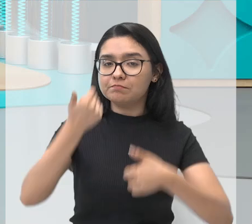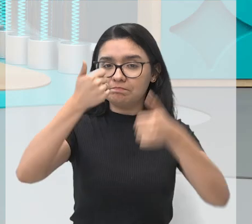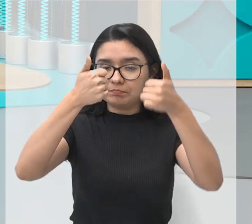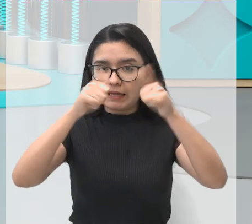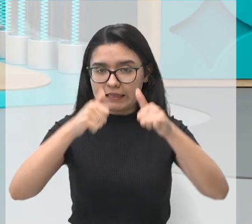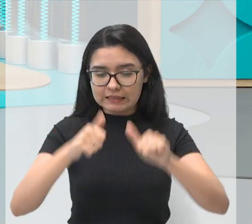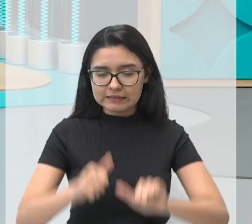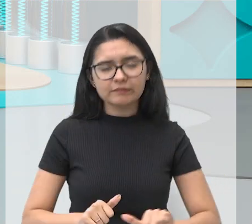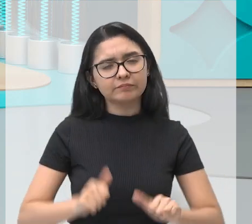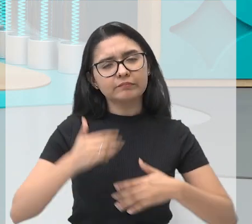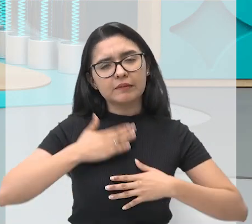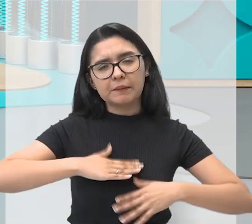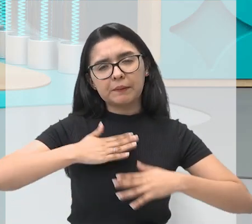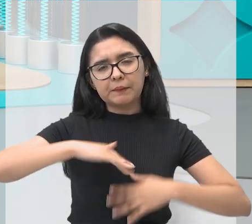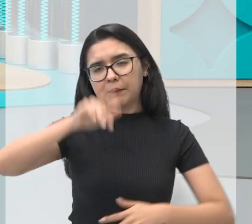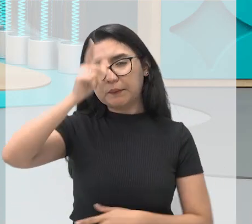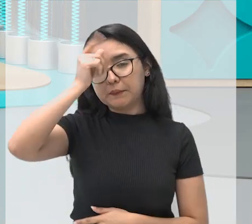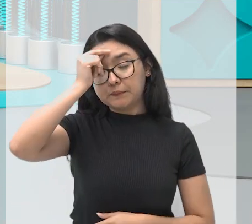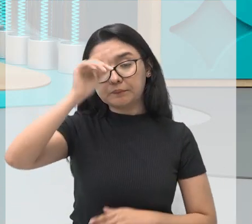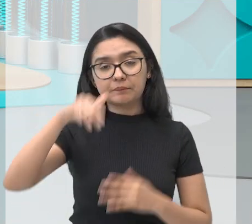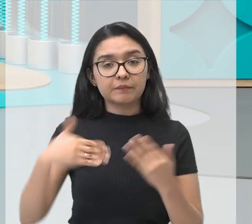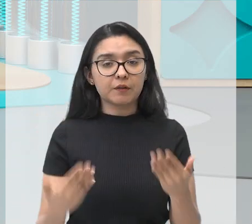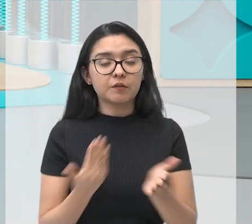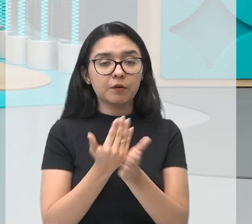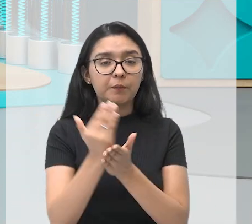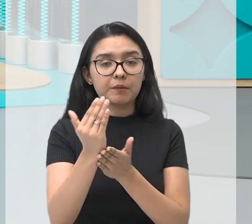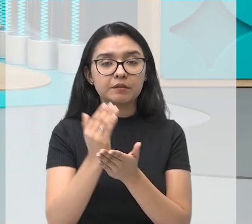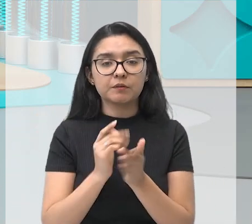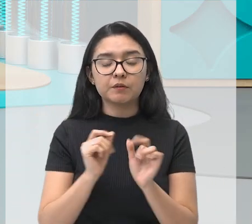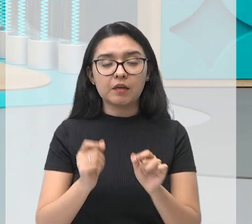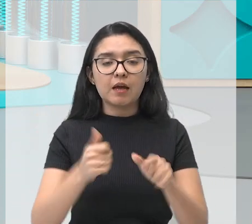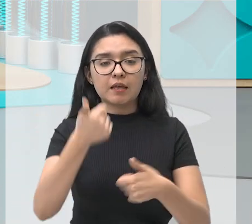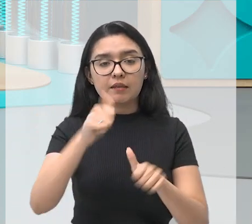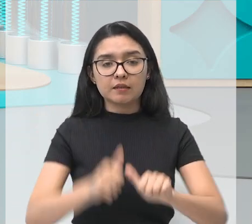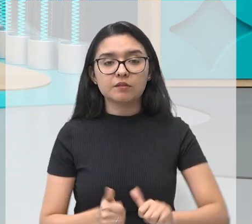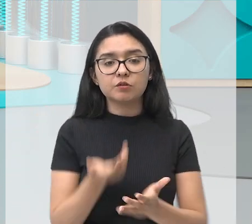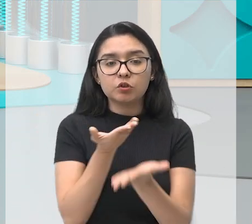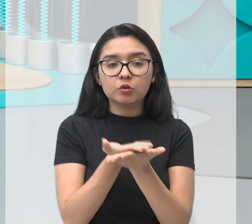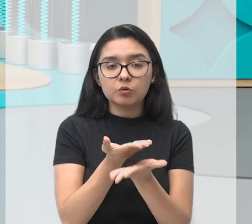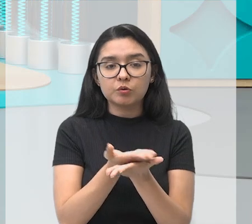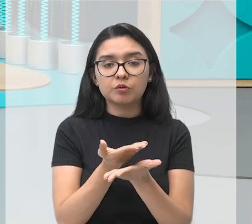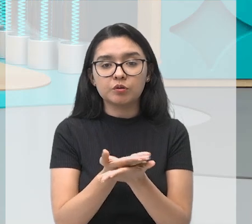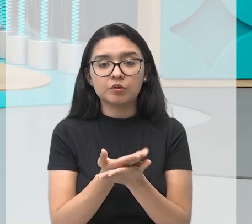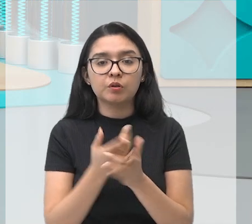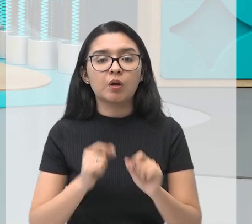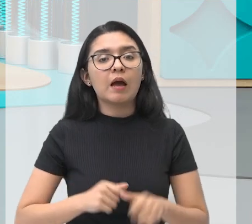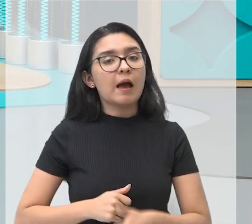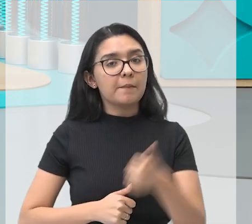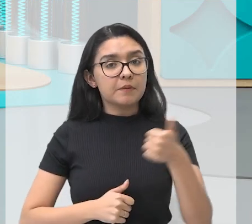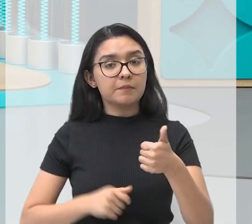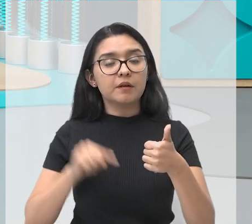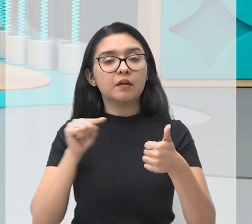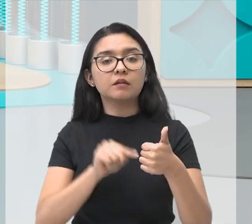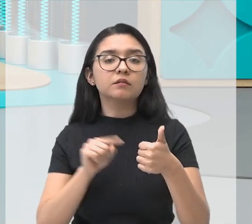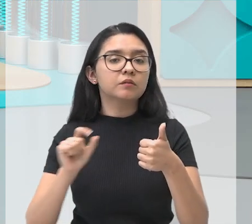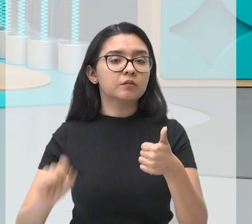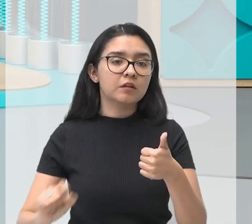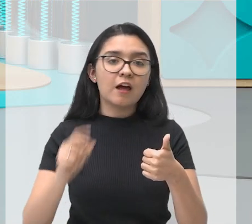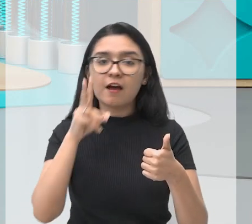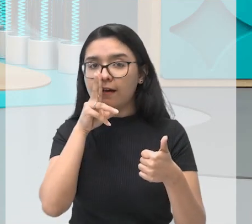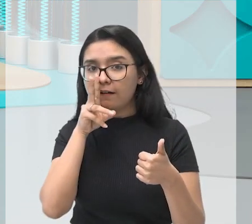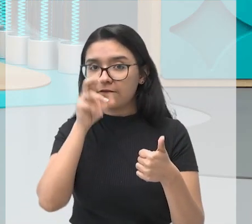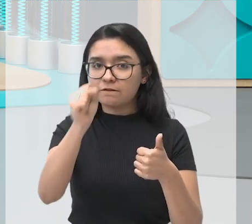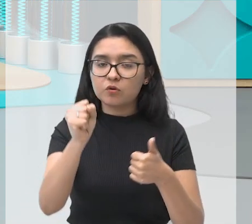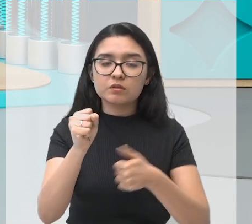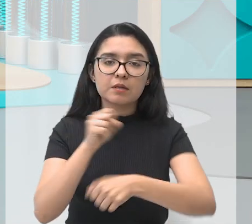de forma bem tranquila, bem relaxada, e a gente começa analisando, estudando um pouco sobre a primeira delas lá, sobre a